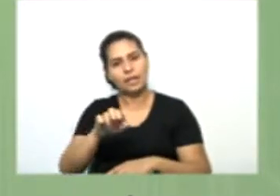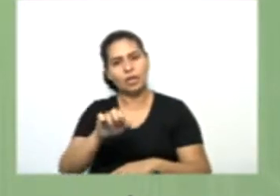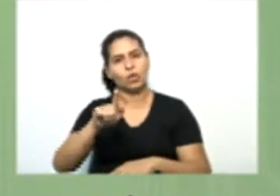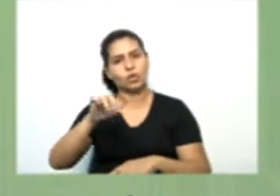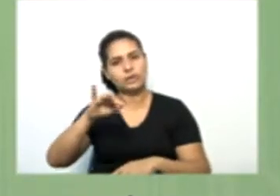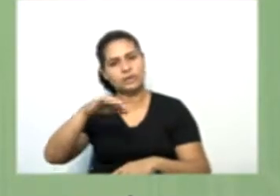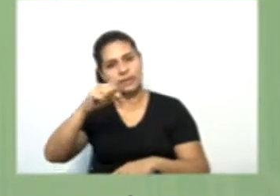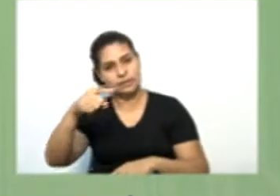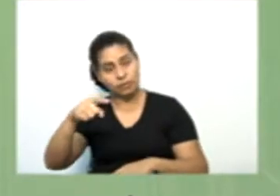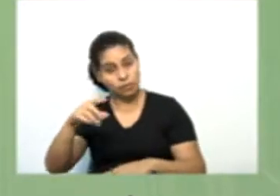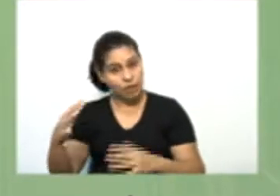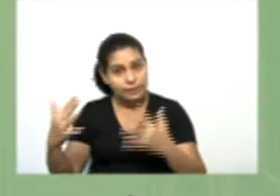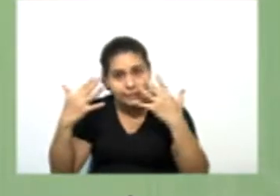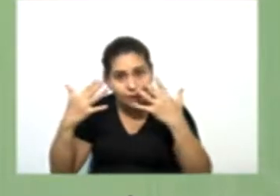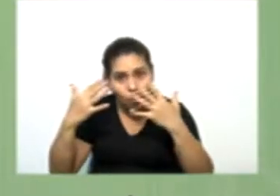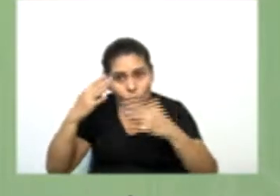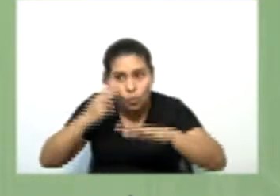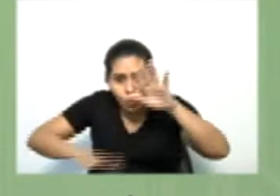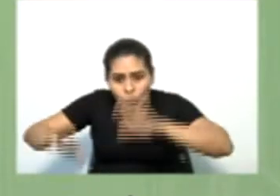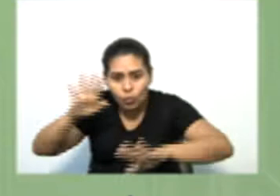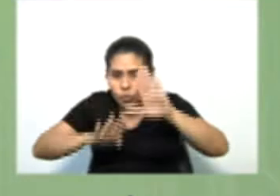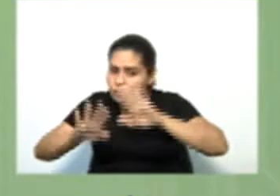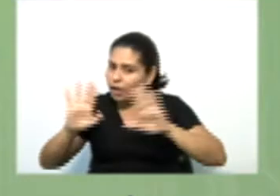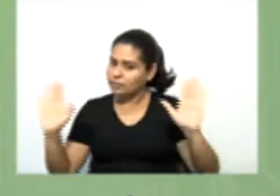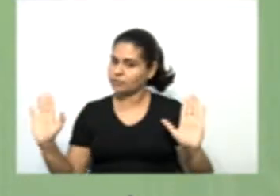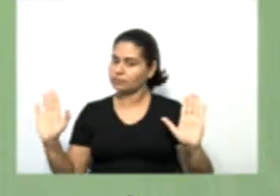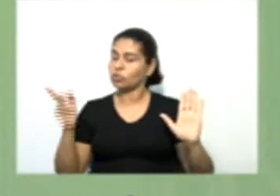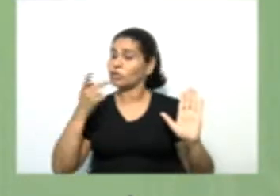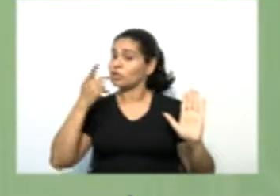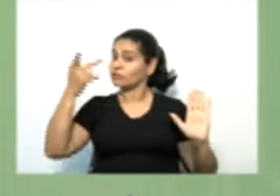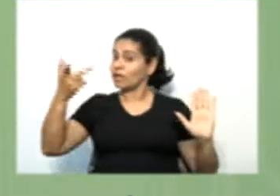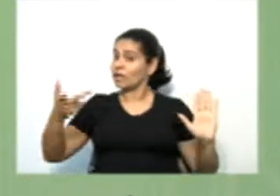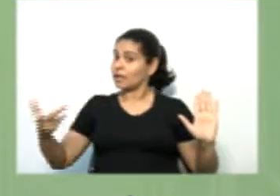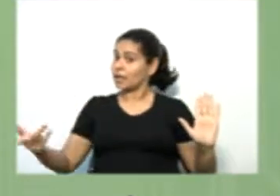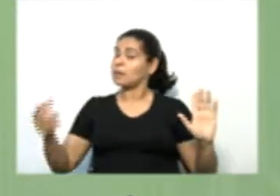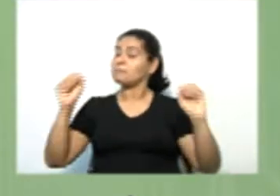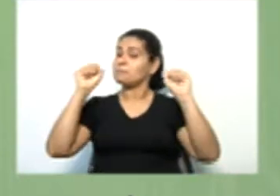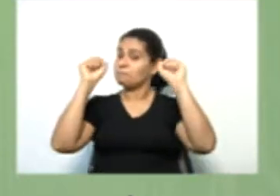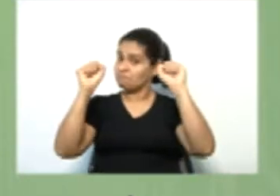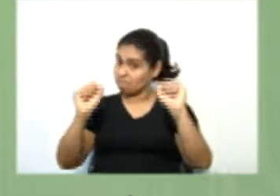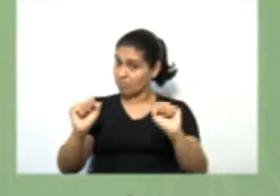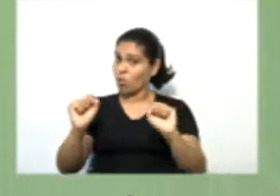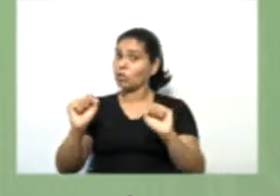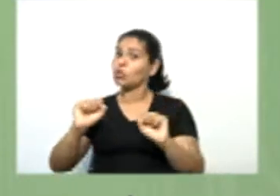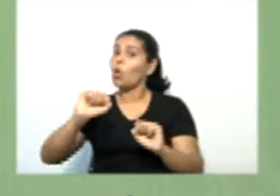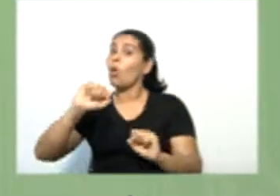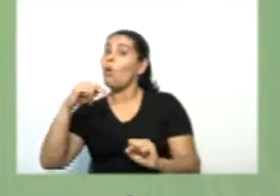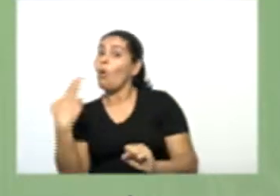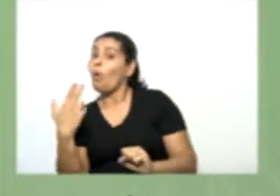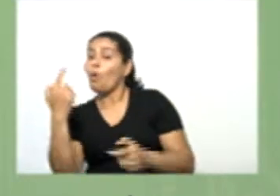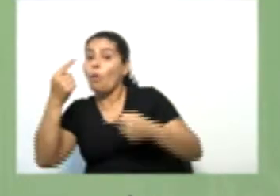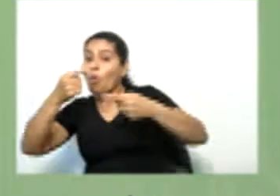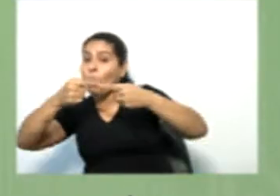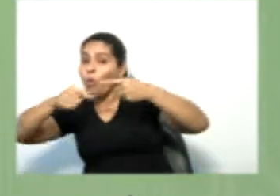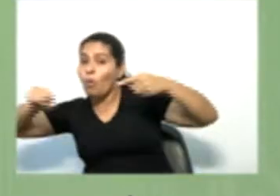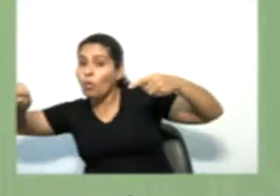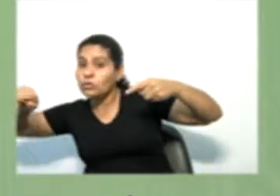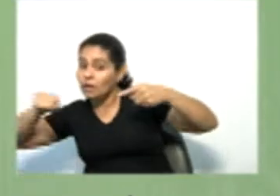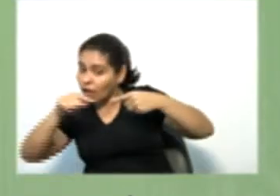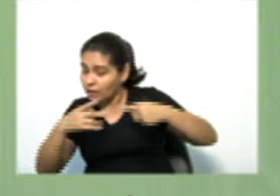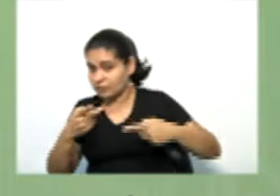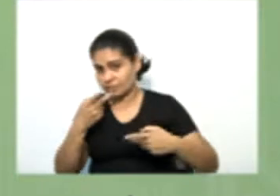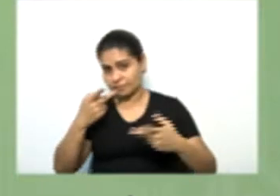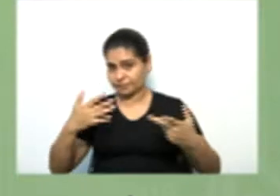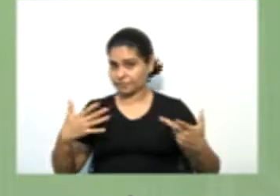bom? Atenção! Cuidado, pois o que dizemos pode ser favorável ou contrário a